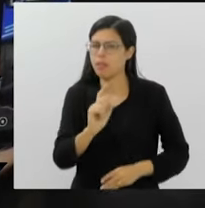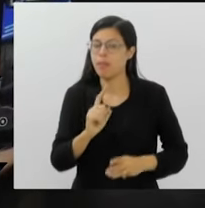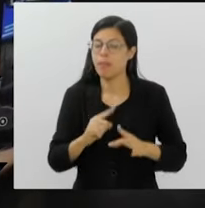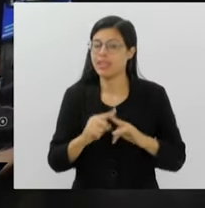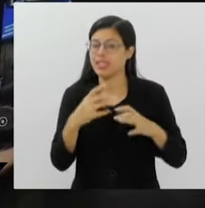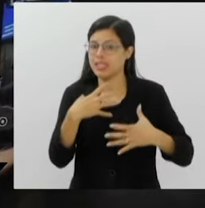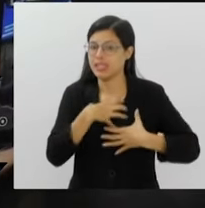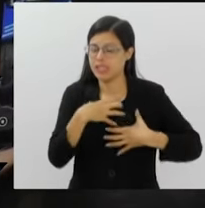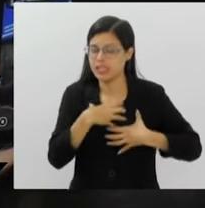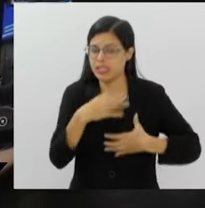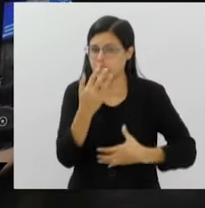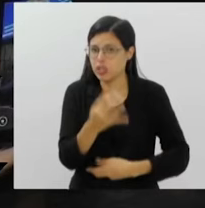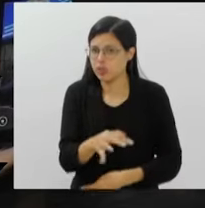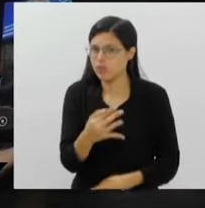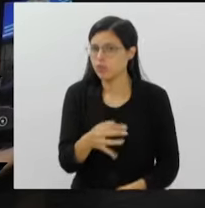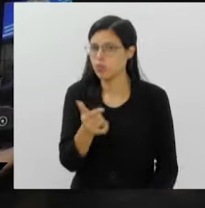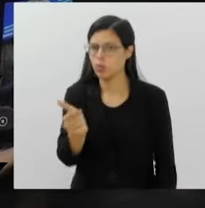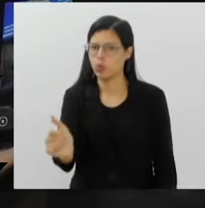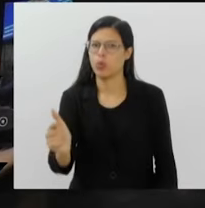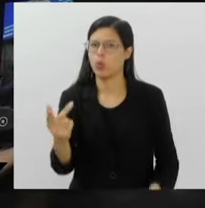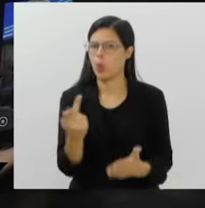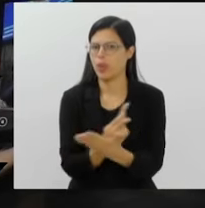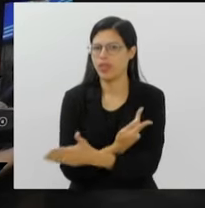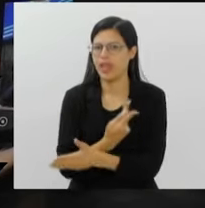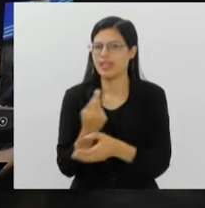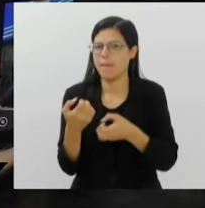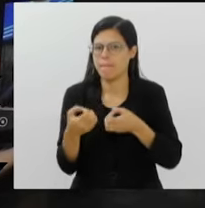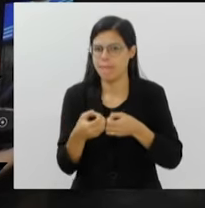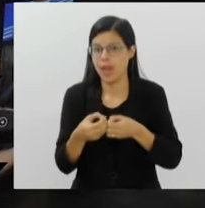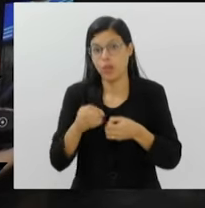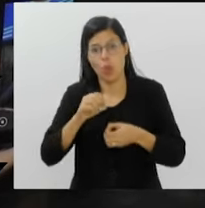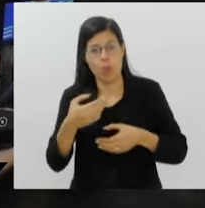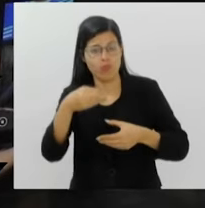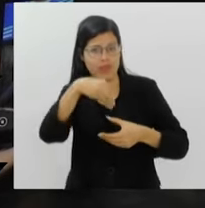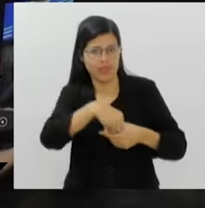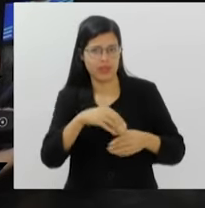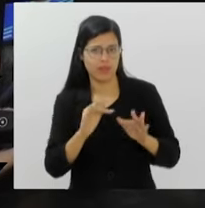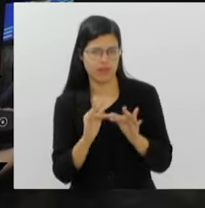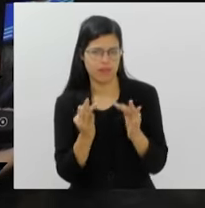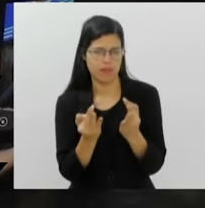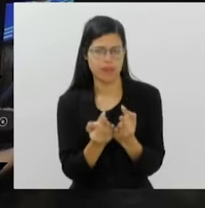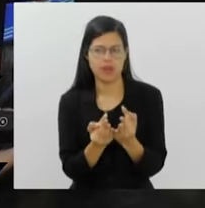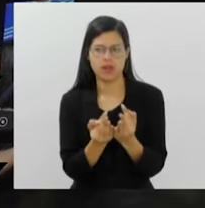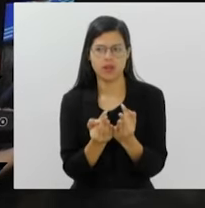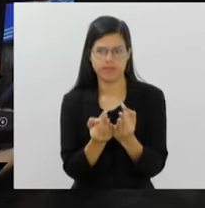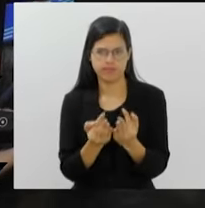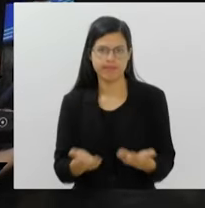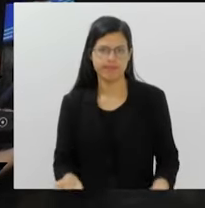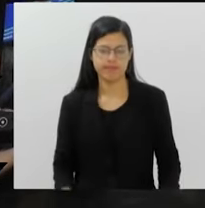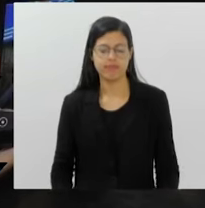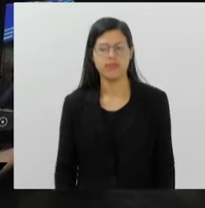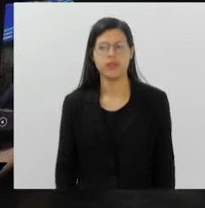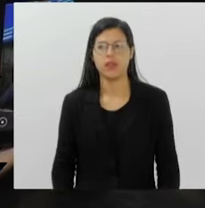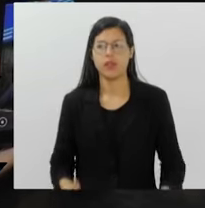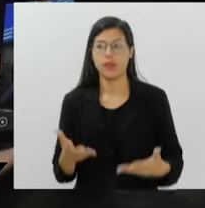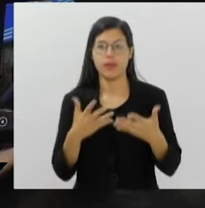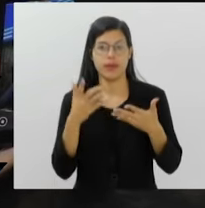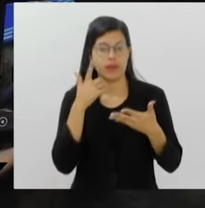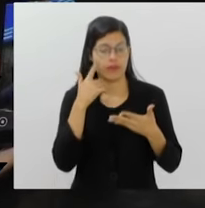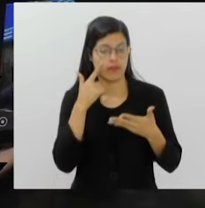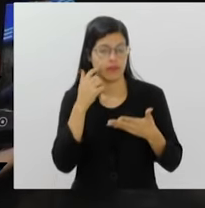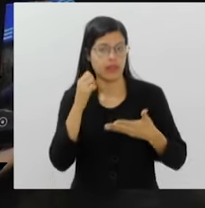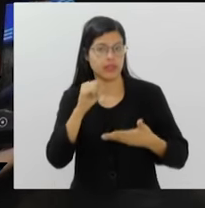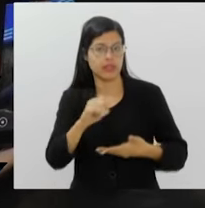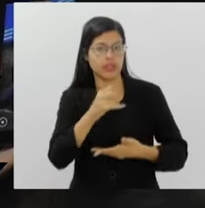a dor do outro quando acontece bem pertinho da gente ou dentro da família da gente. Tá? Eu queria ver se fosse